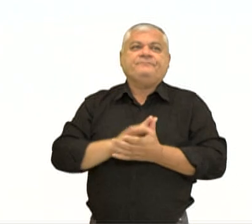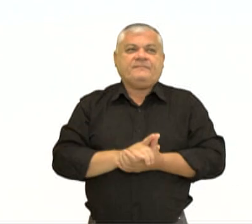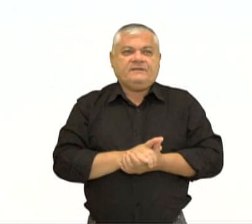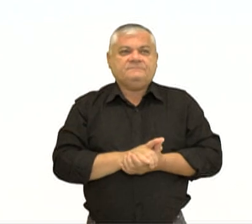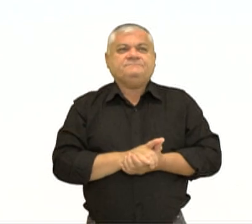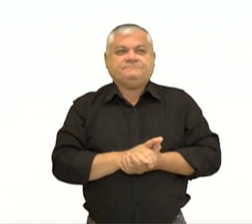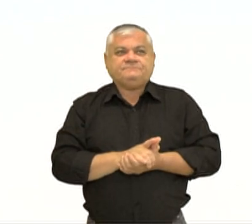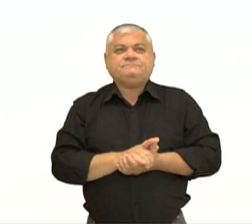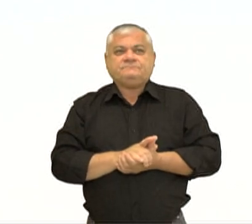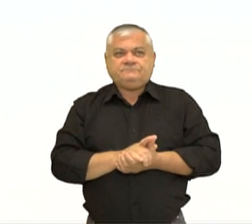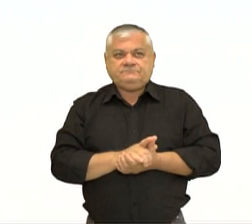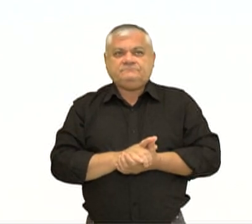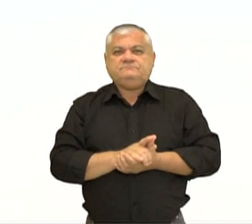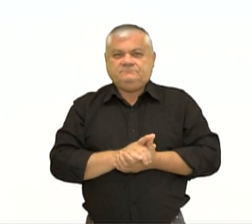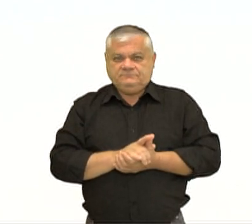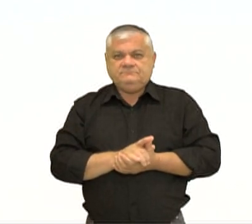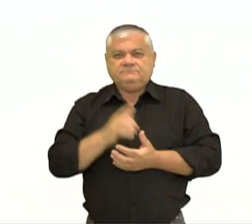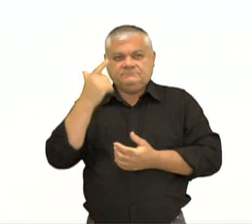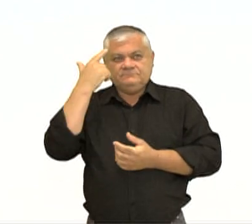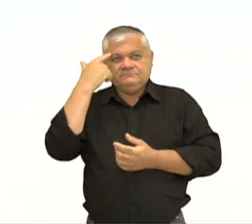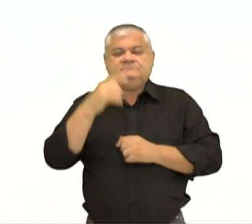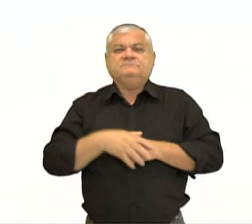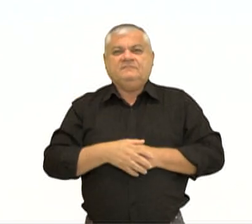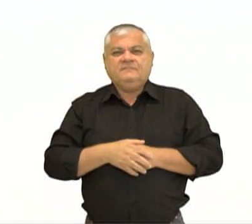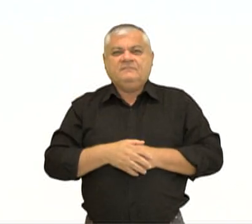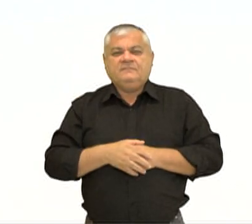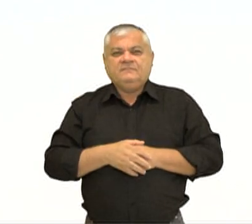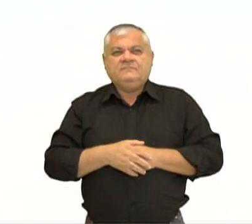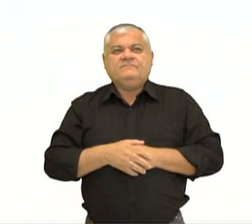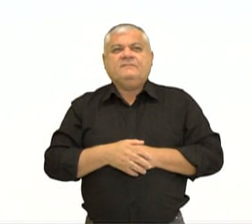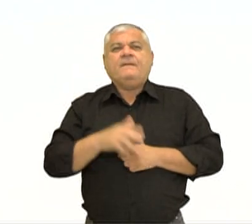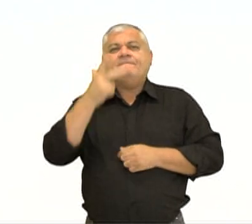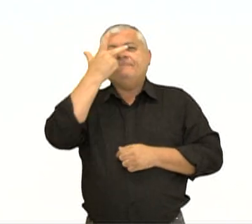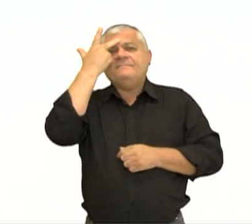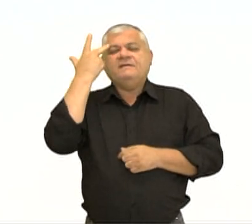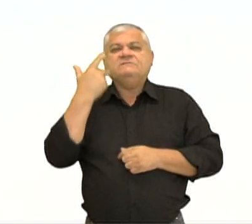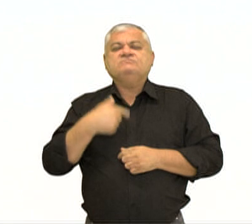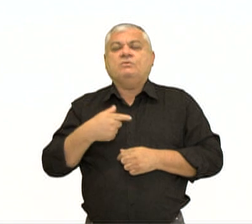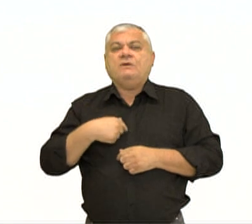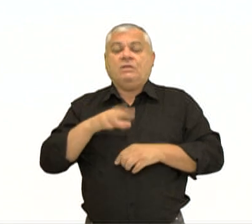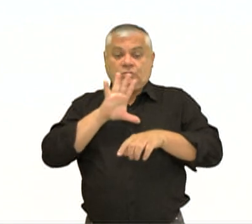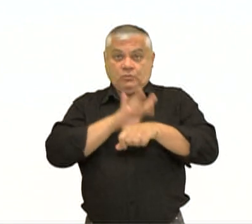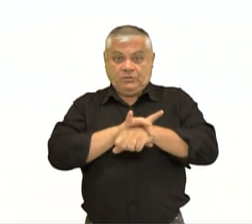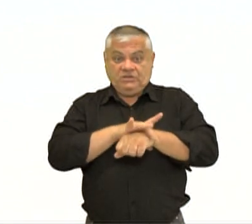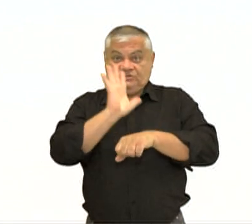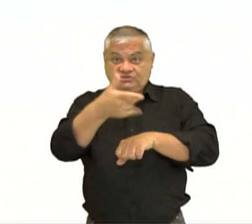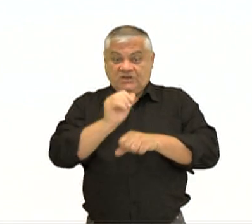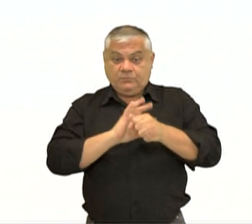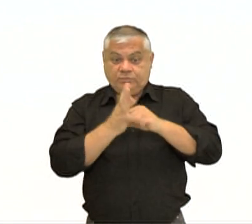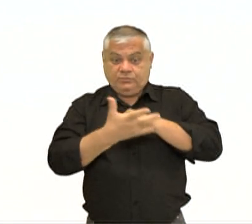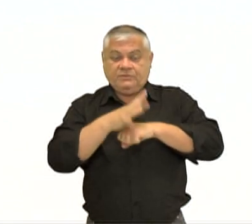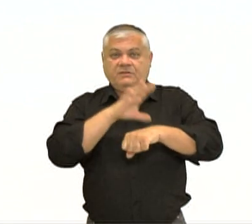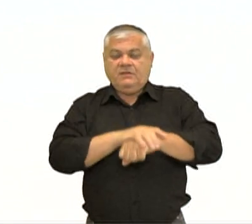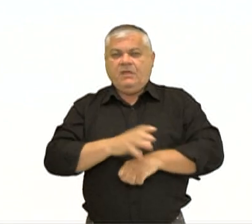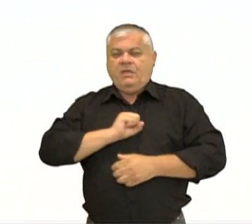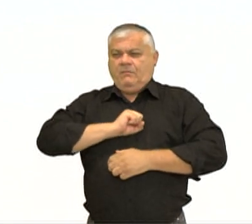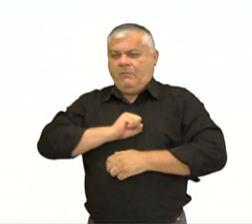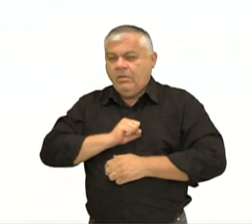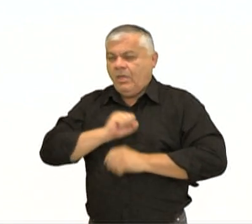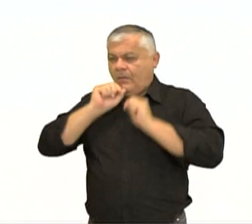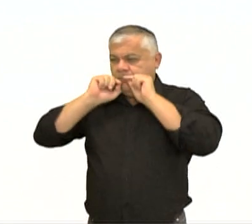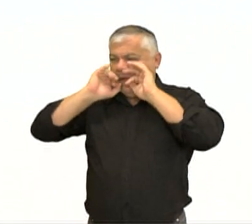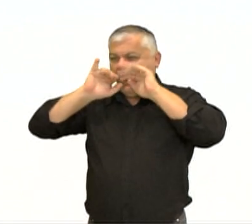uma situação de transmissão direta, que é quando uma pessoa infectada pelo vírus tosse,